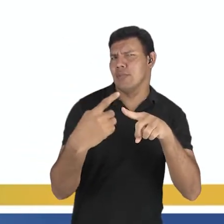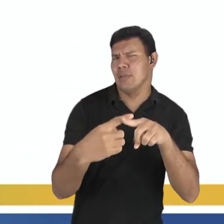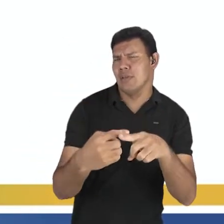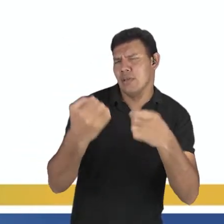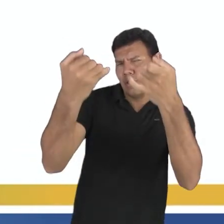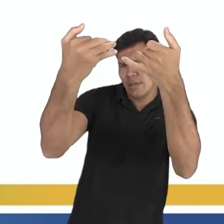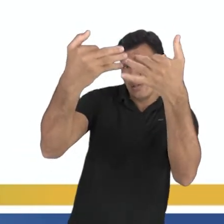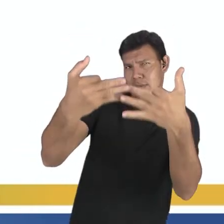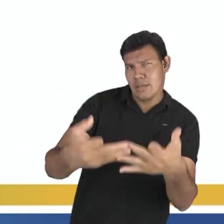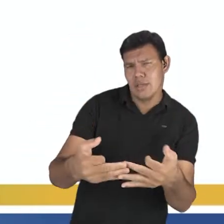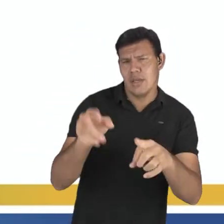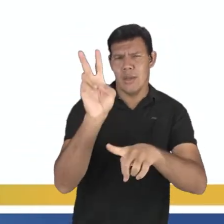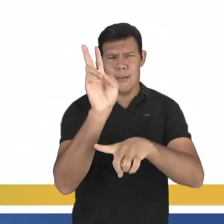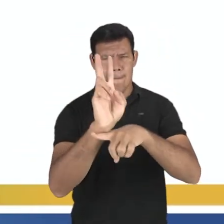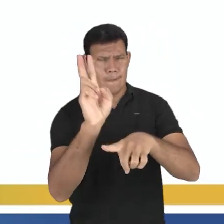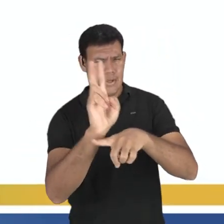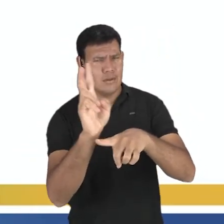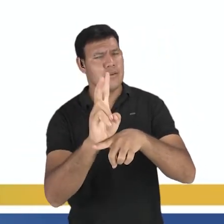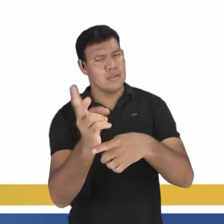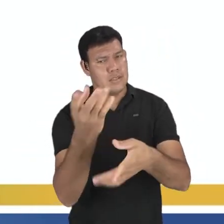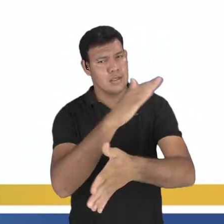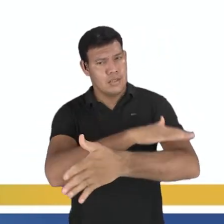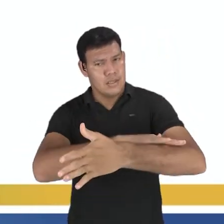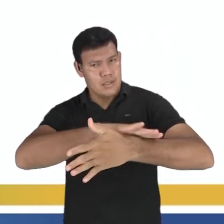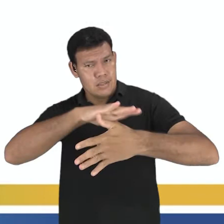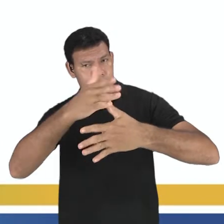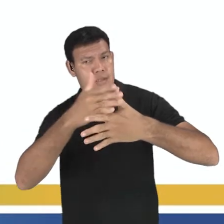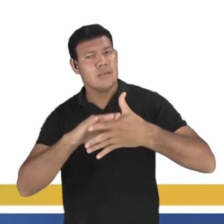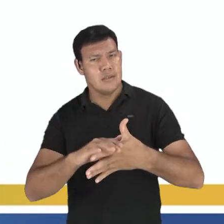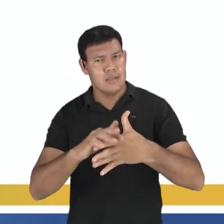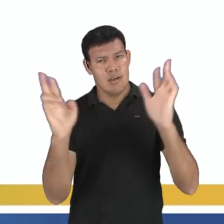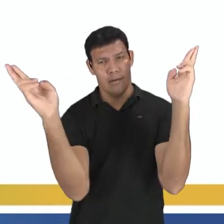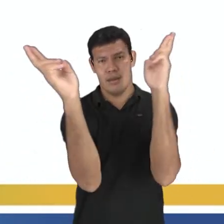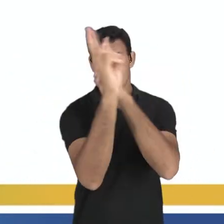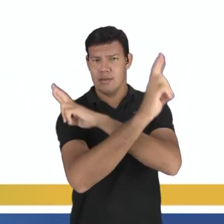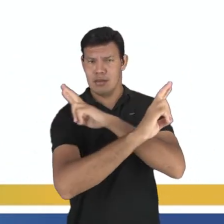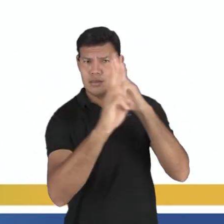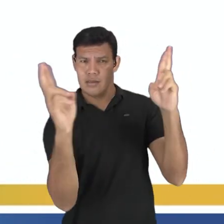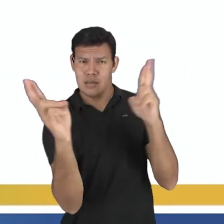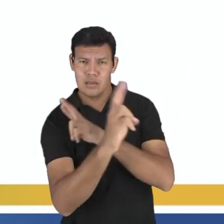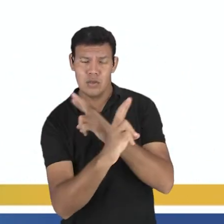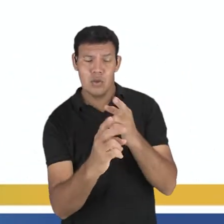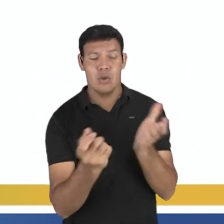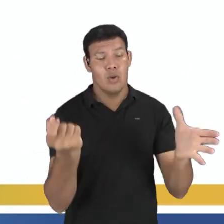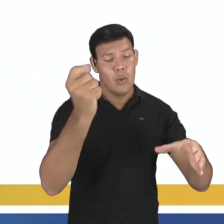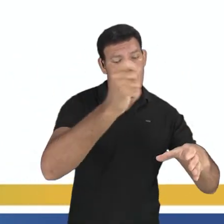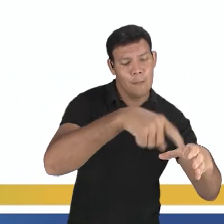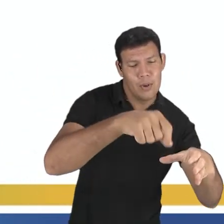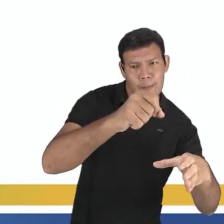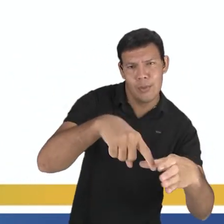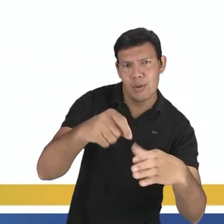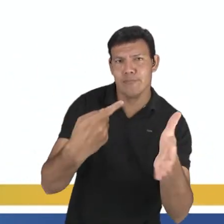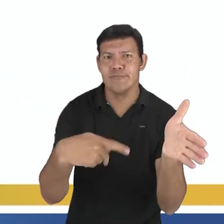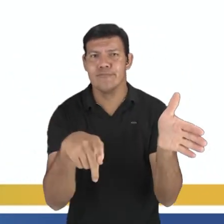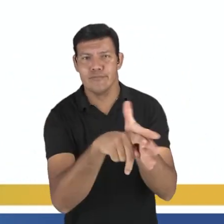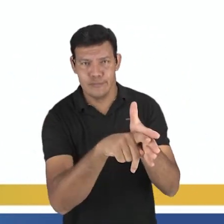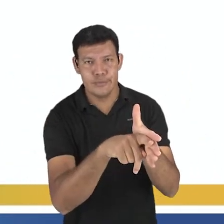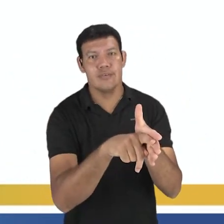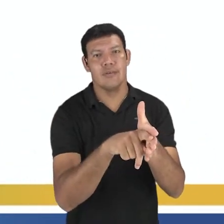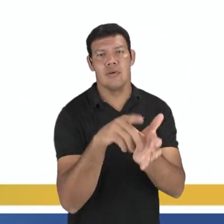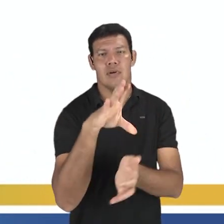ele falou aí sobre a preservação da Mata Atlântica, ele relacionou isso com o cultivo do